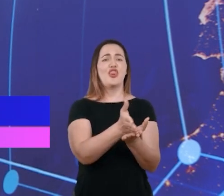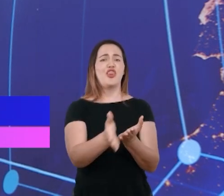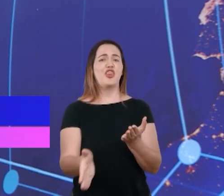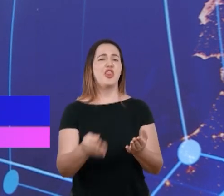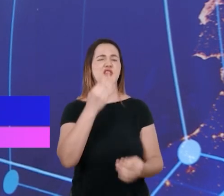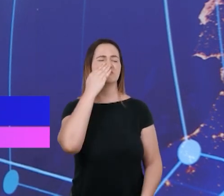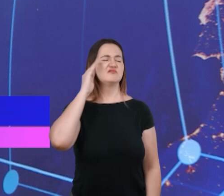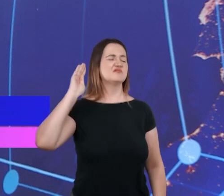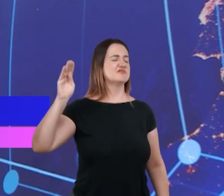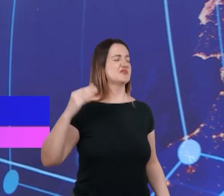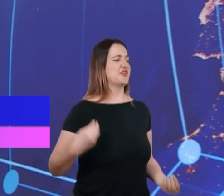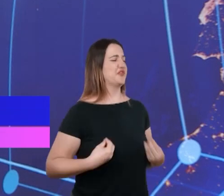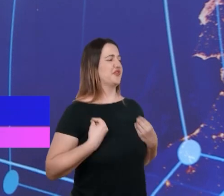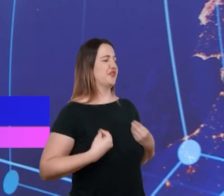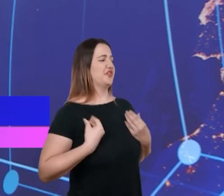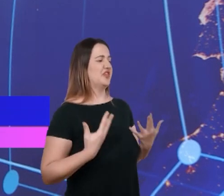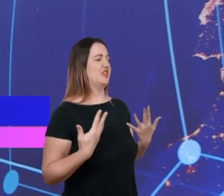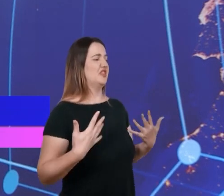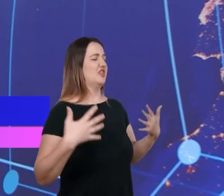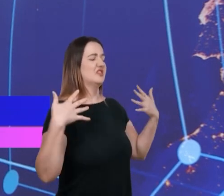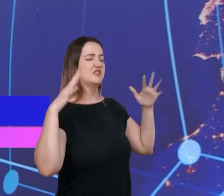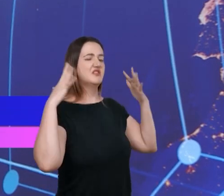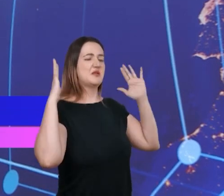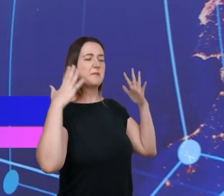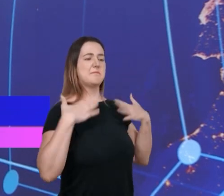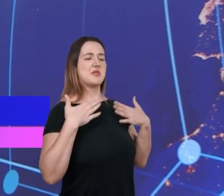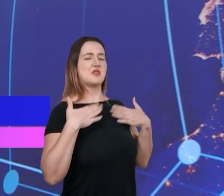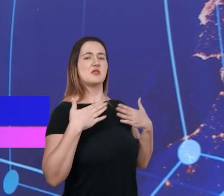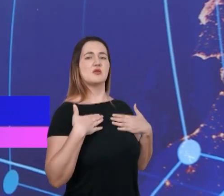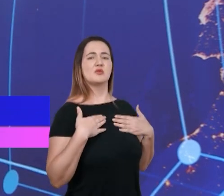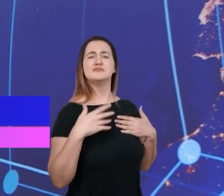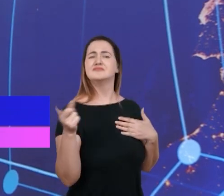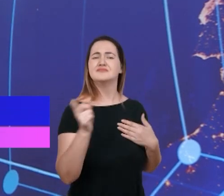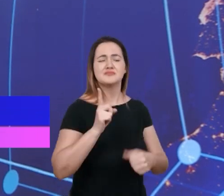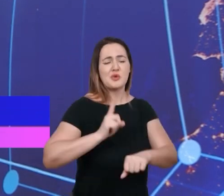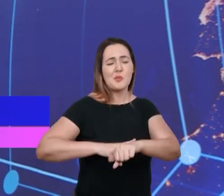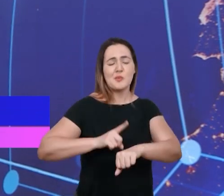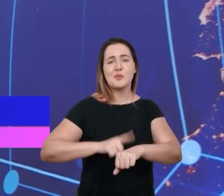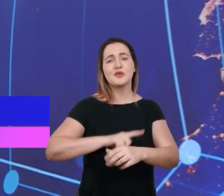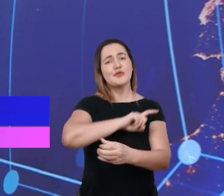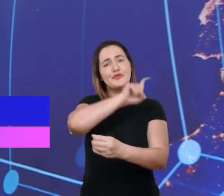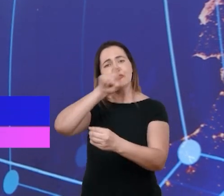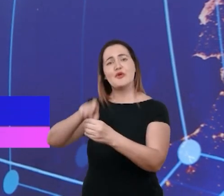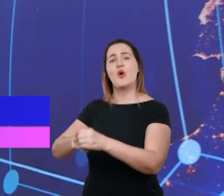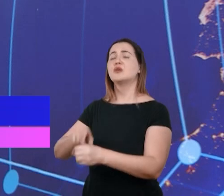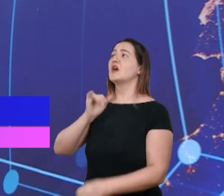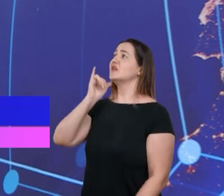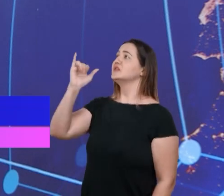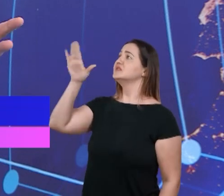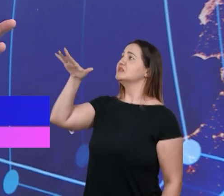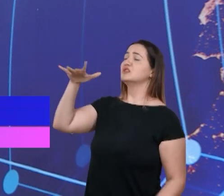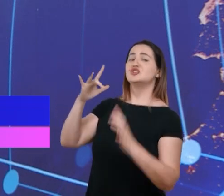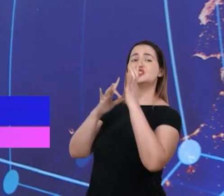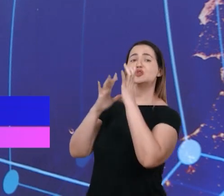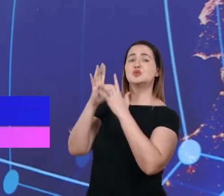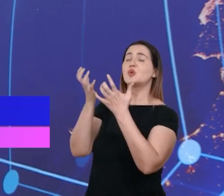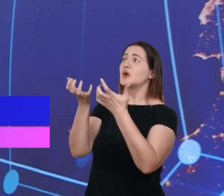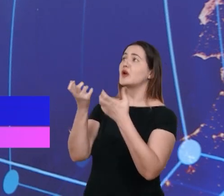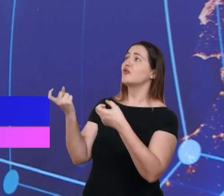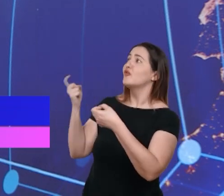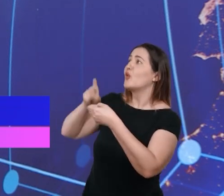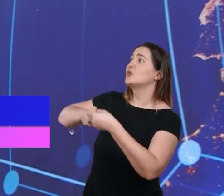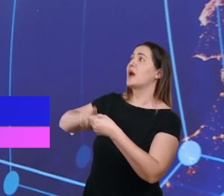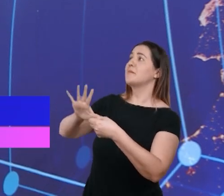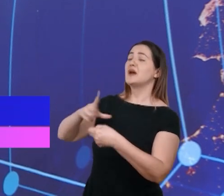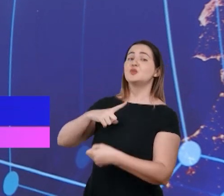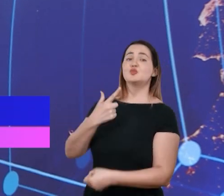férias espirituais. Você precisa decretar o seu momento de retorno. E ele tem que ser agora. Se você quer voltar agora, é só falar para Jesus, Jesus, eu quero